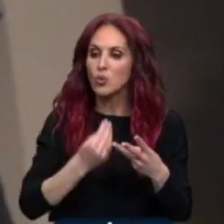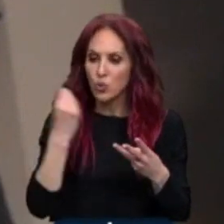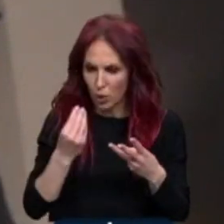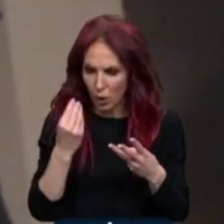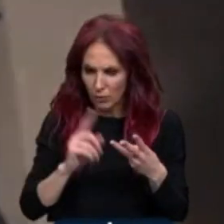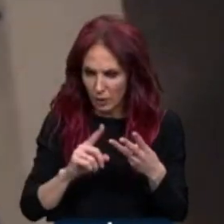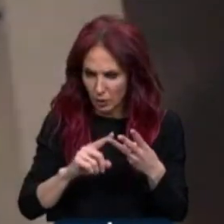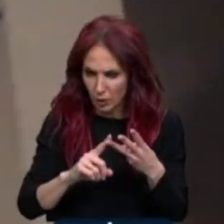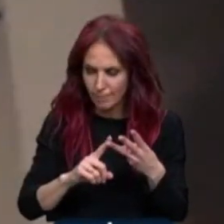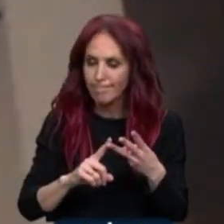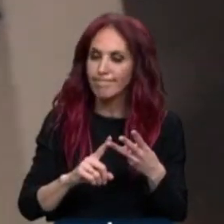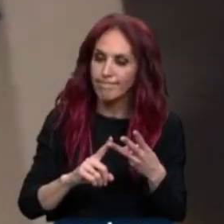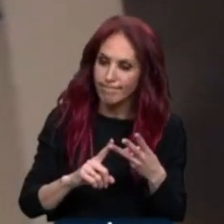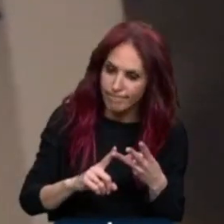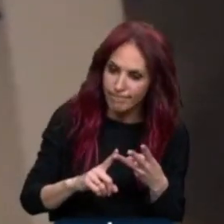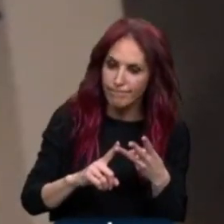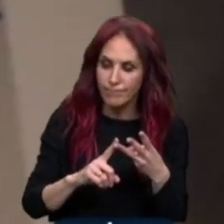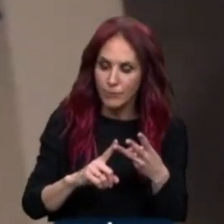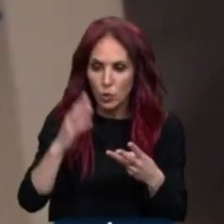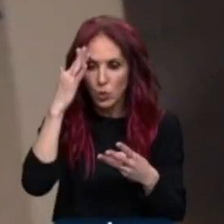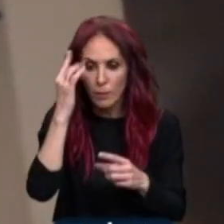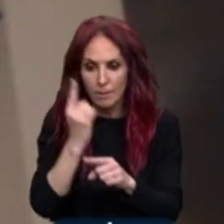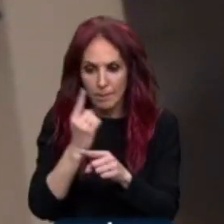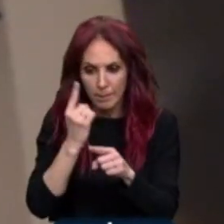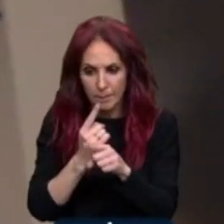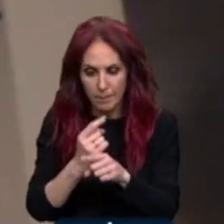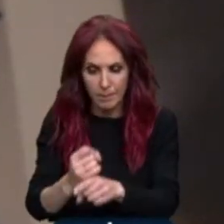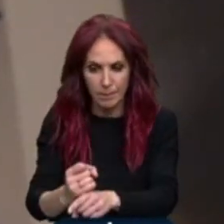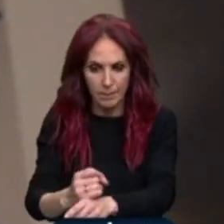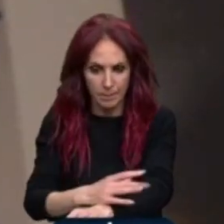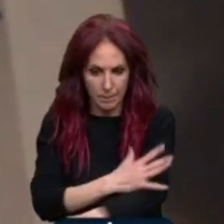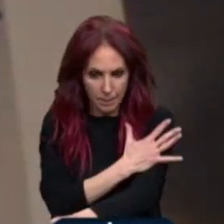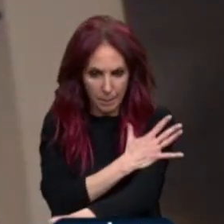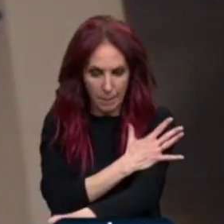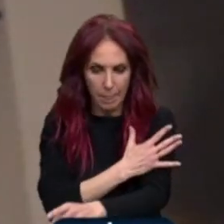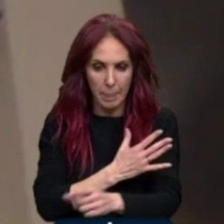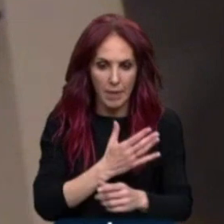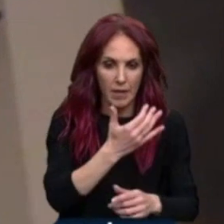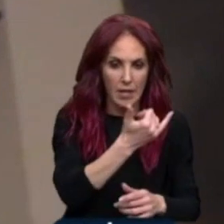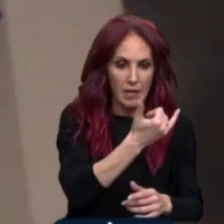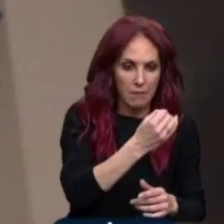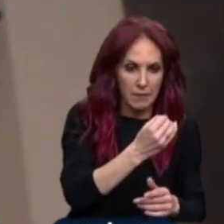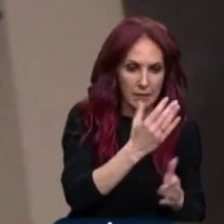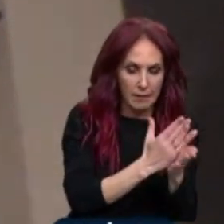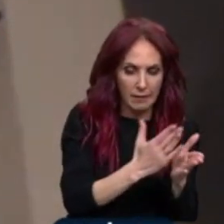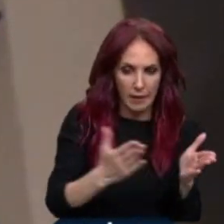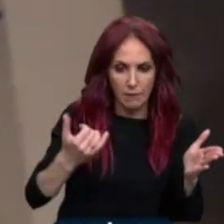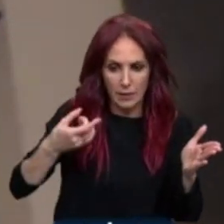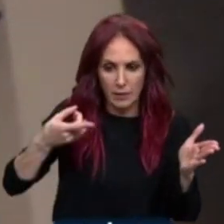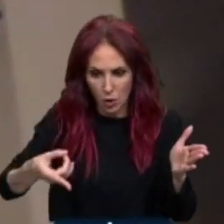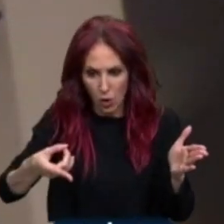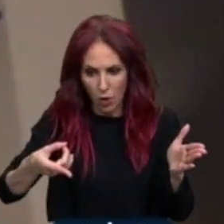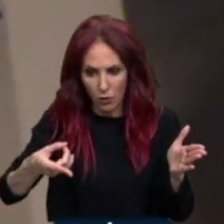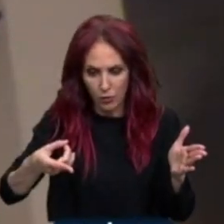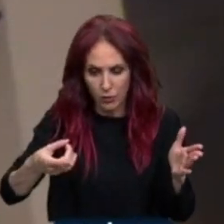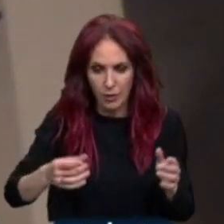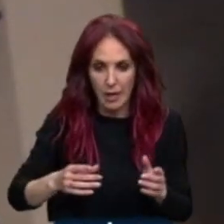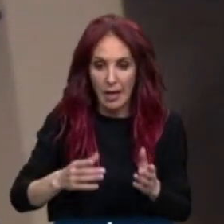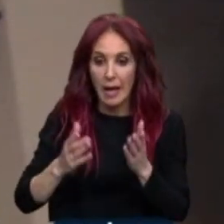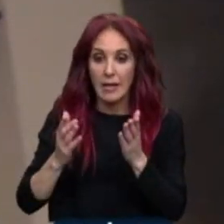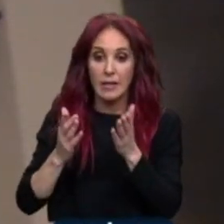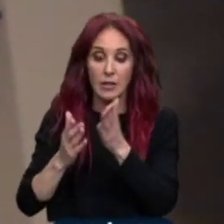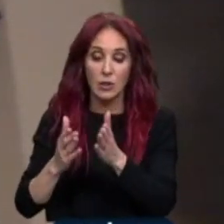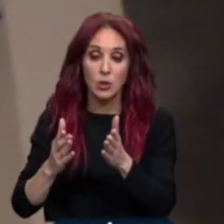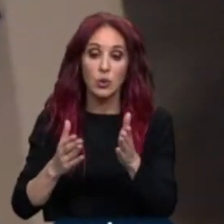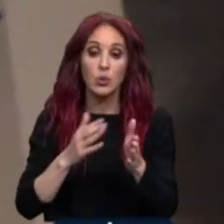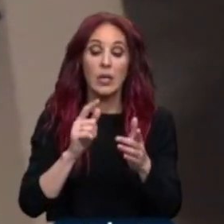os dados, temos praticamente o mesmo número de pessoas infectadas entre os 20 e os 29 anos, como temos entre os 70 e